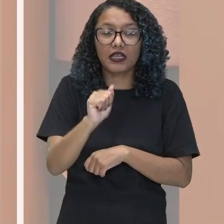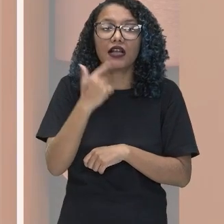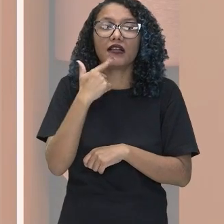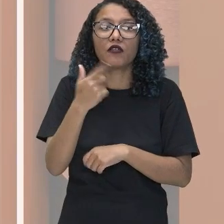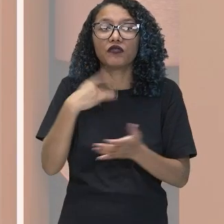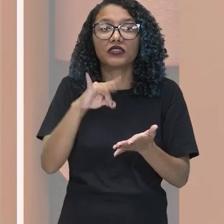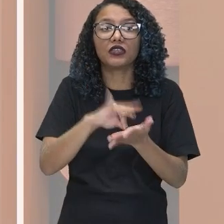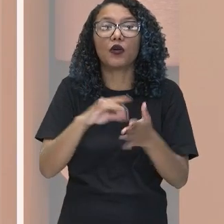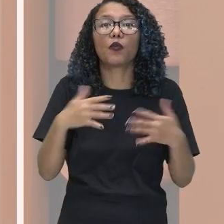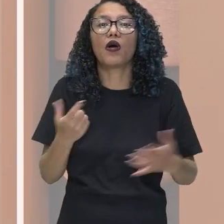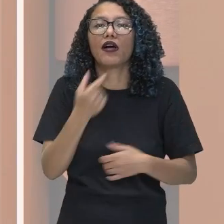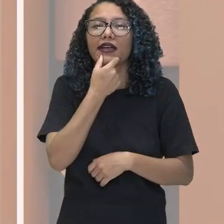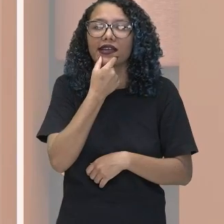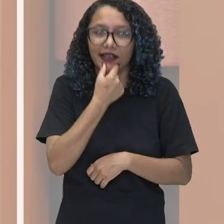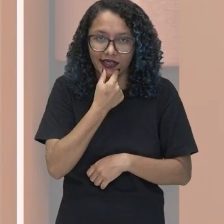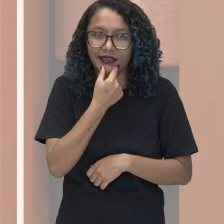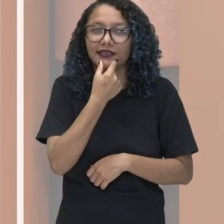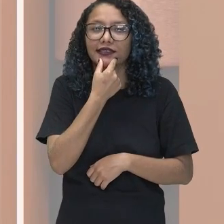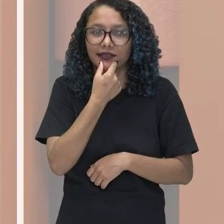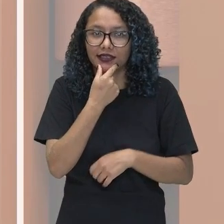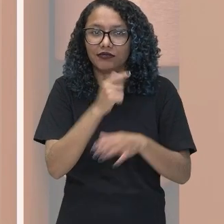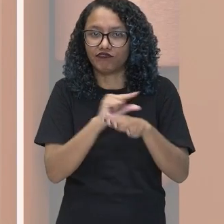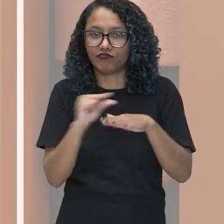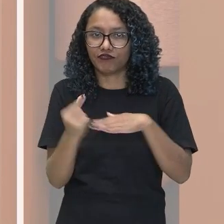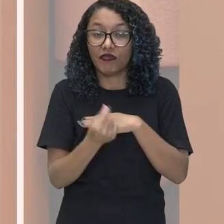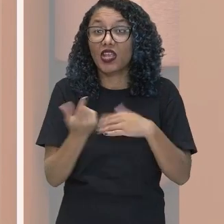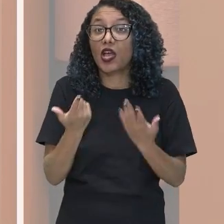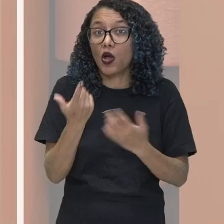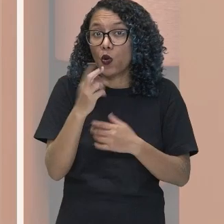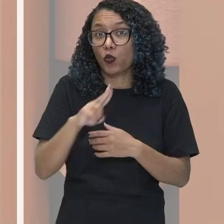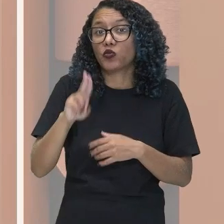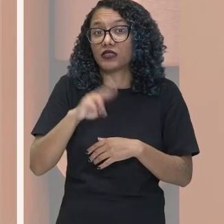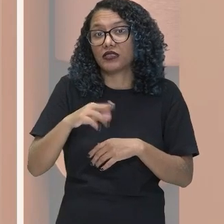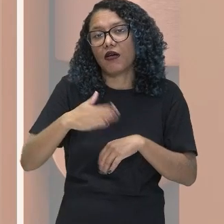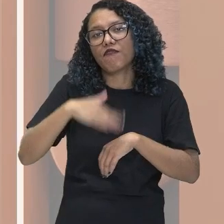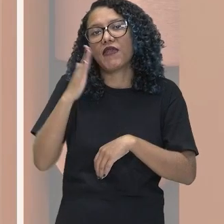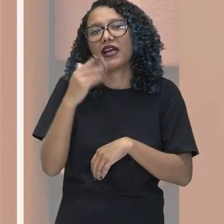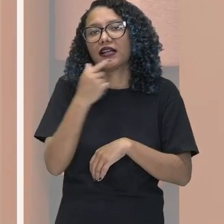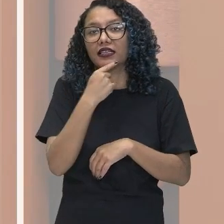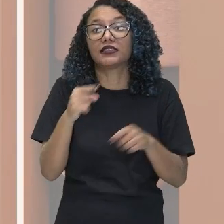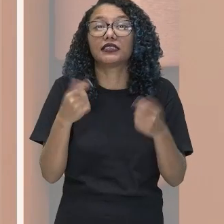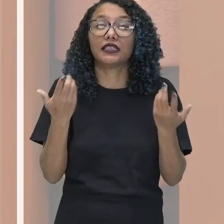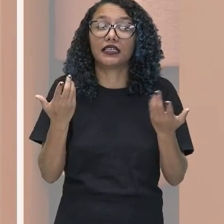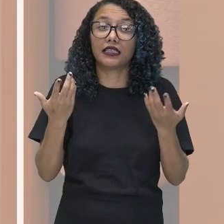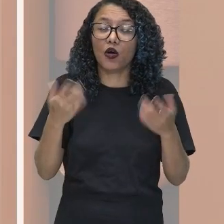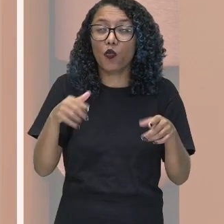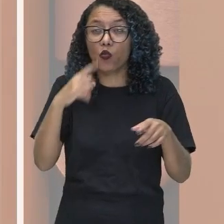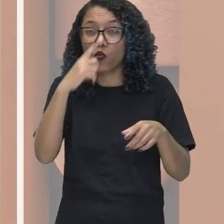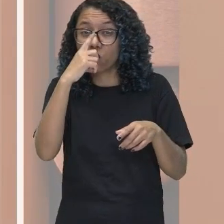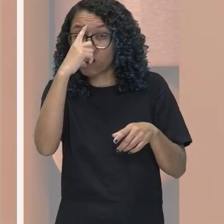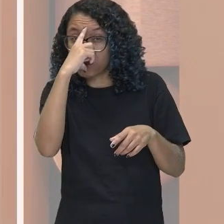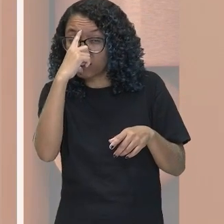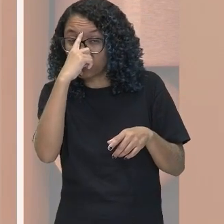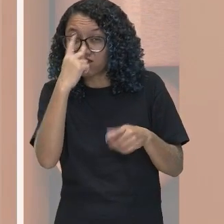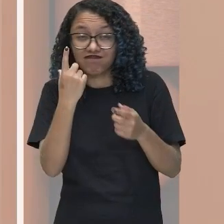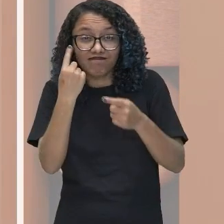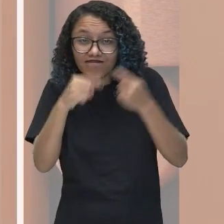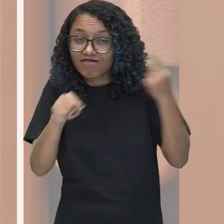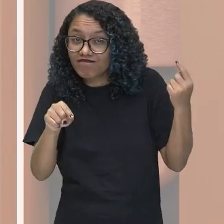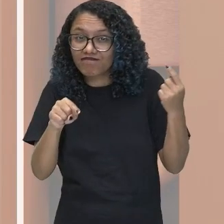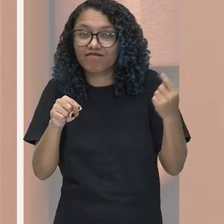é o inglês. O idioma mais falado é o inglês, então não vai condizer com a língua latina. Então, quando a gente está